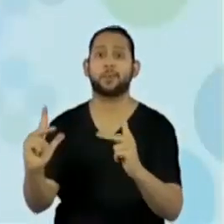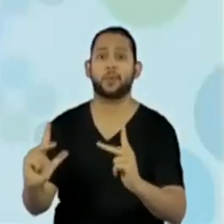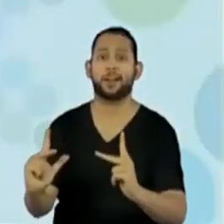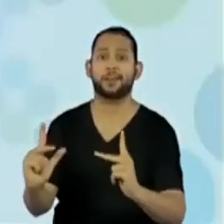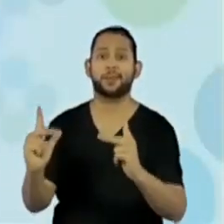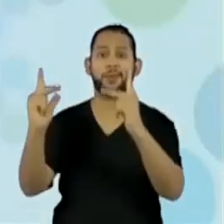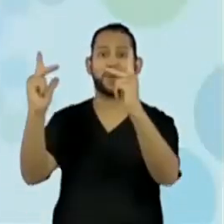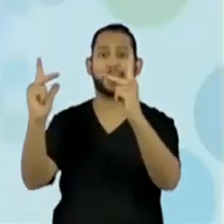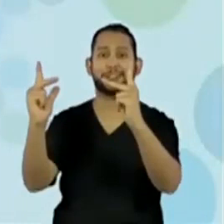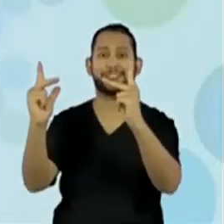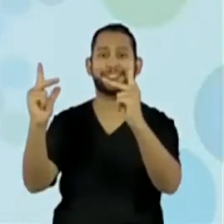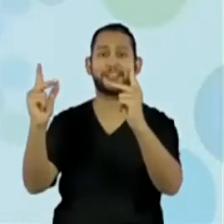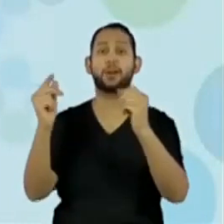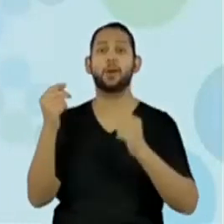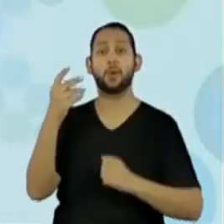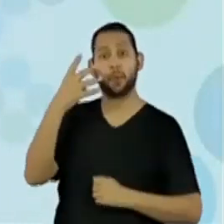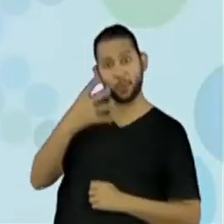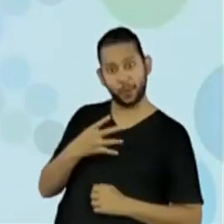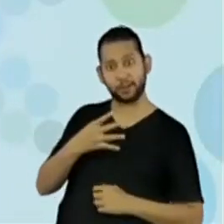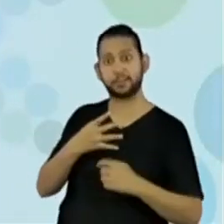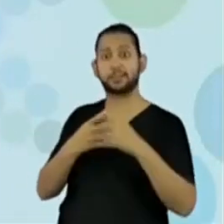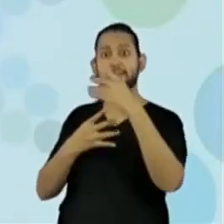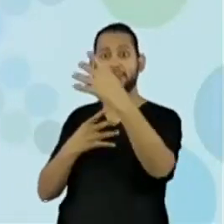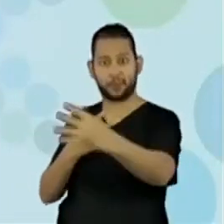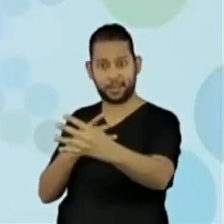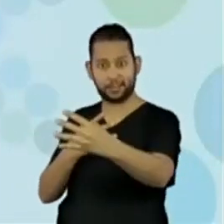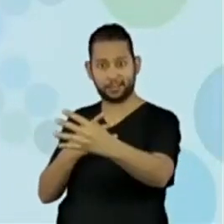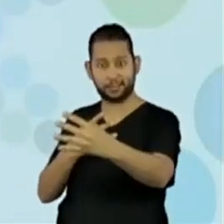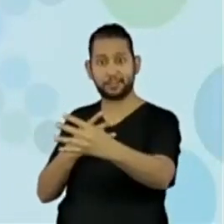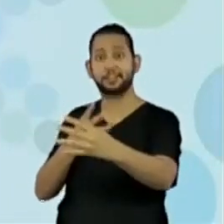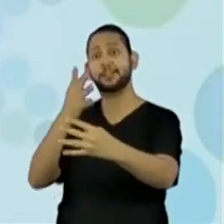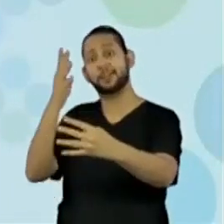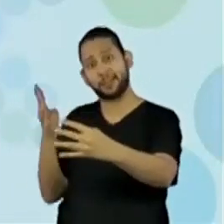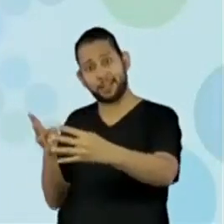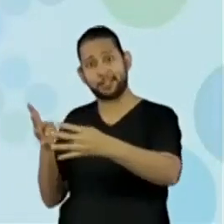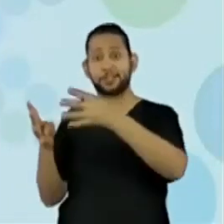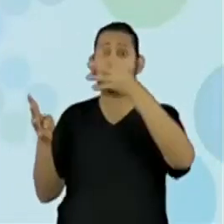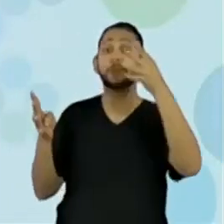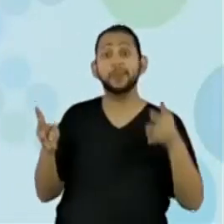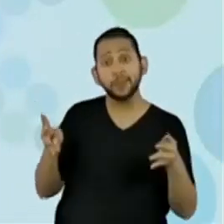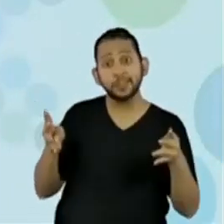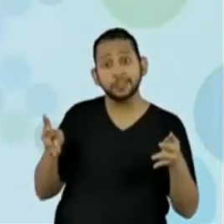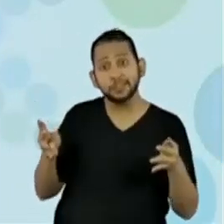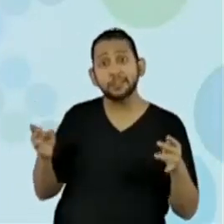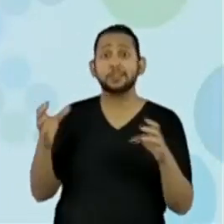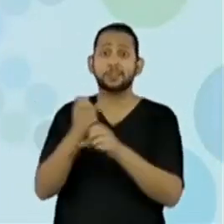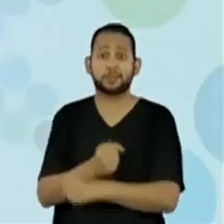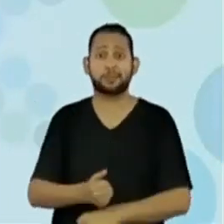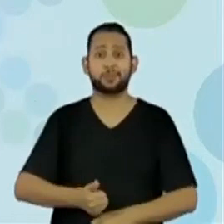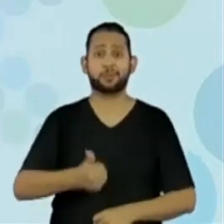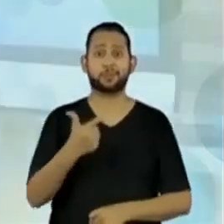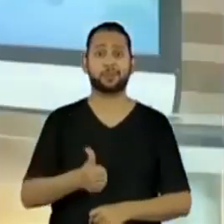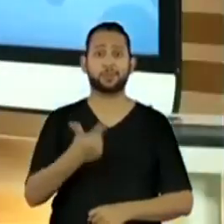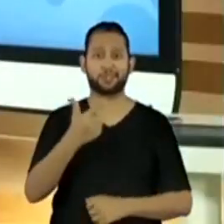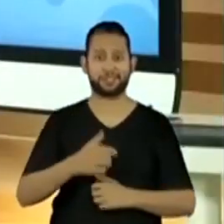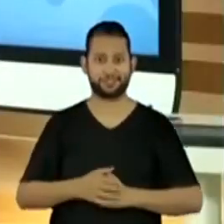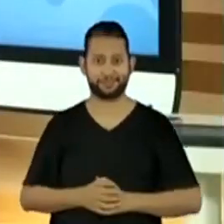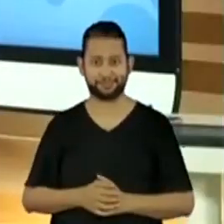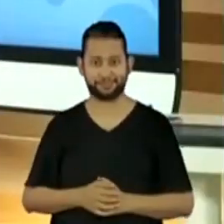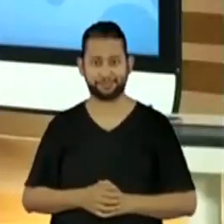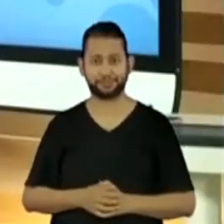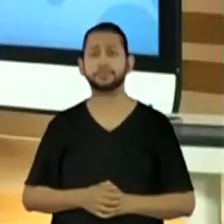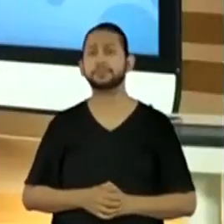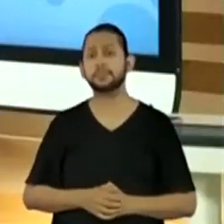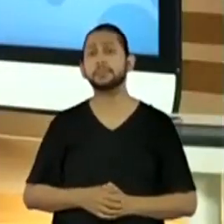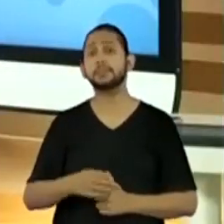Se você respondeu 12, é isso mesmo. E aí falta os vértices. Então, os